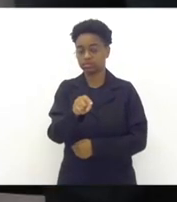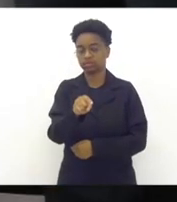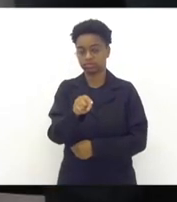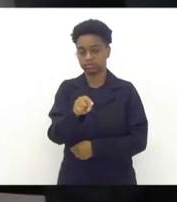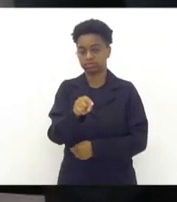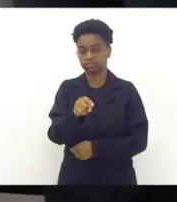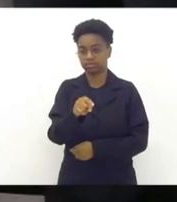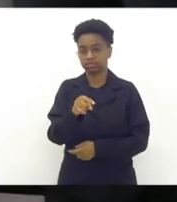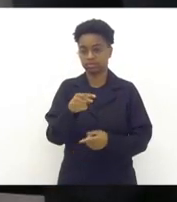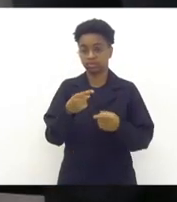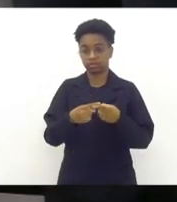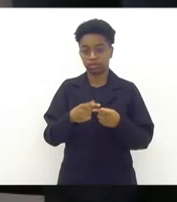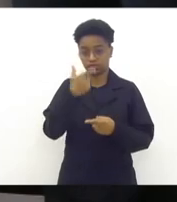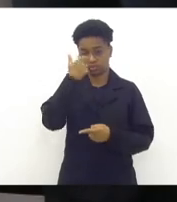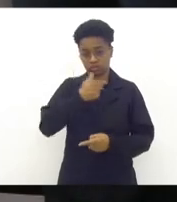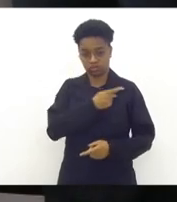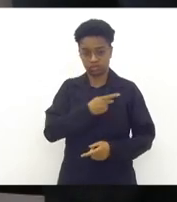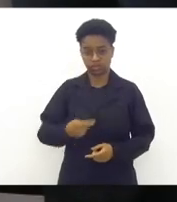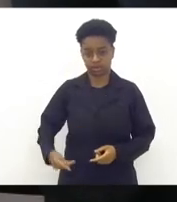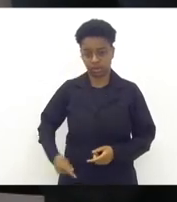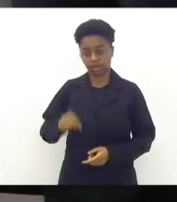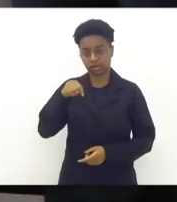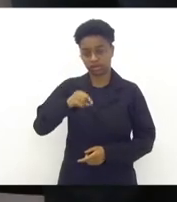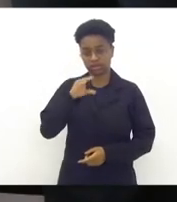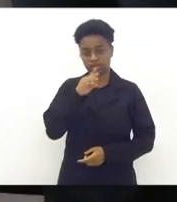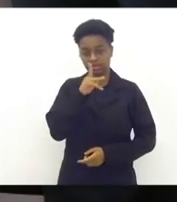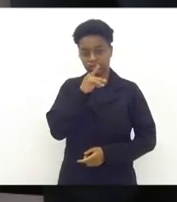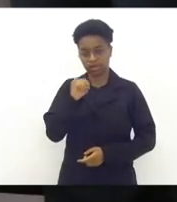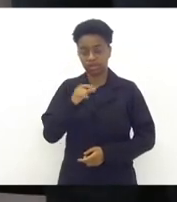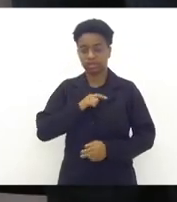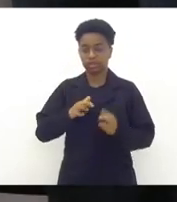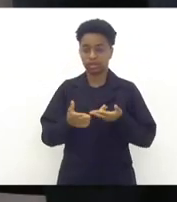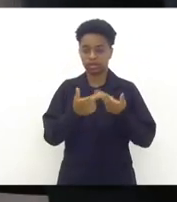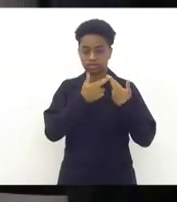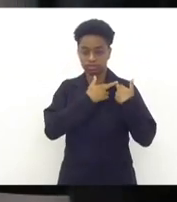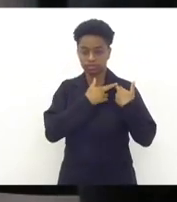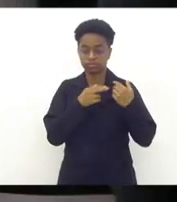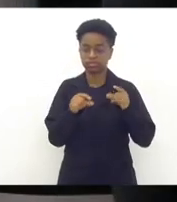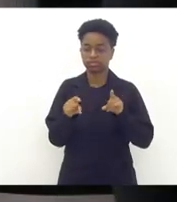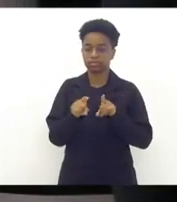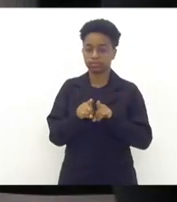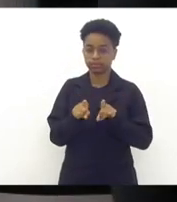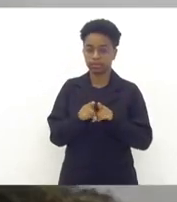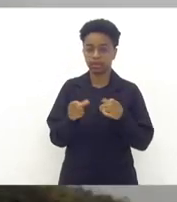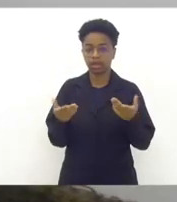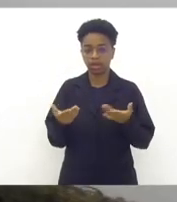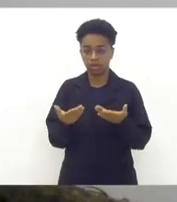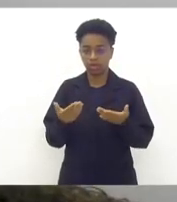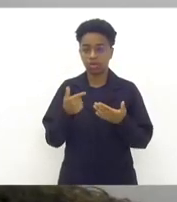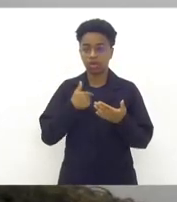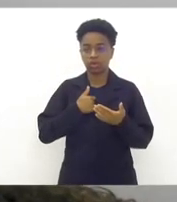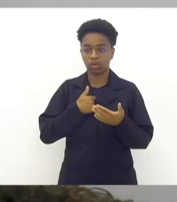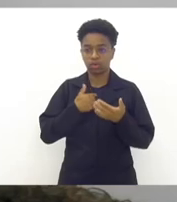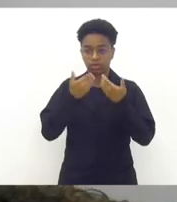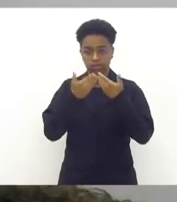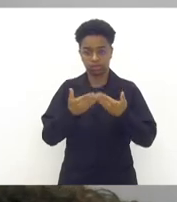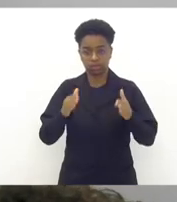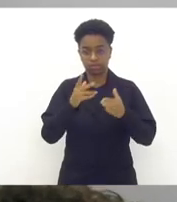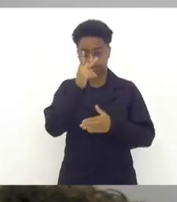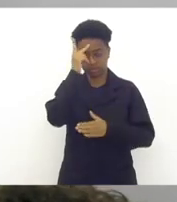é presidenta desta CPI, que tem responsabilidade, mas também agora eu vou abrir para